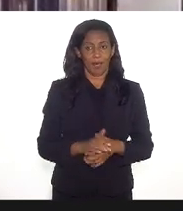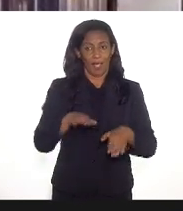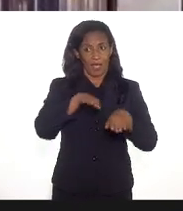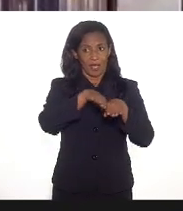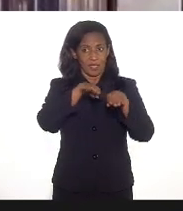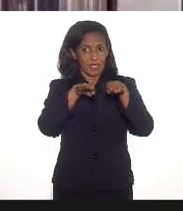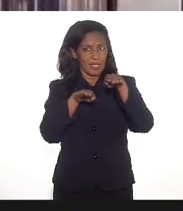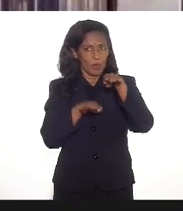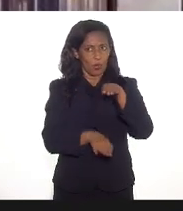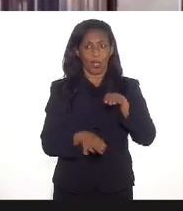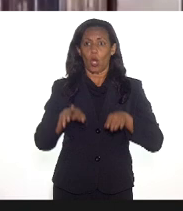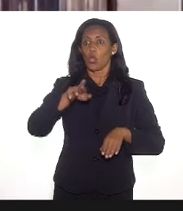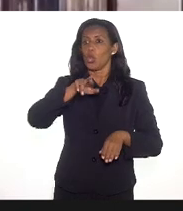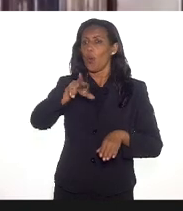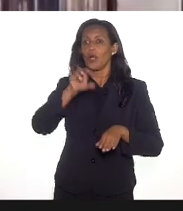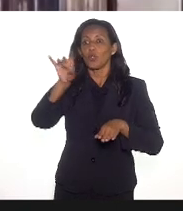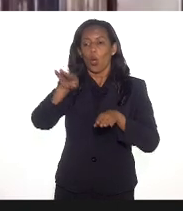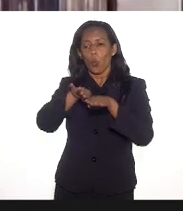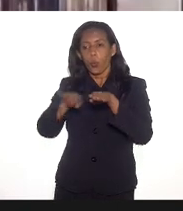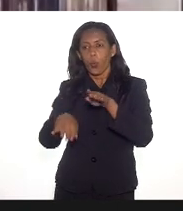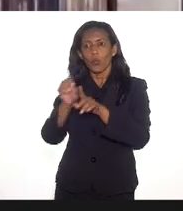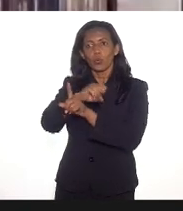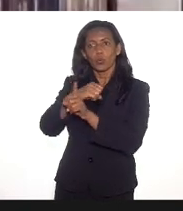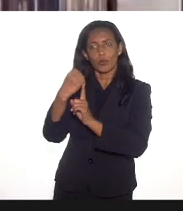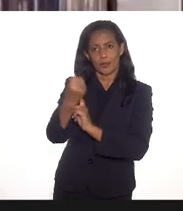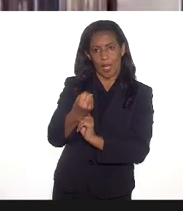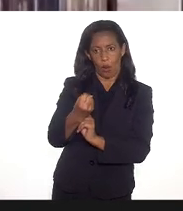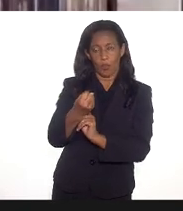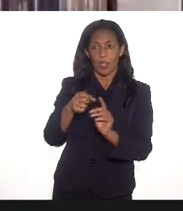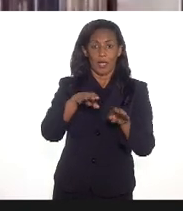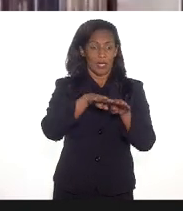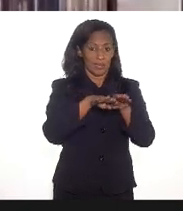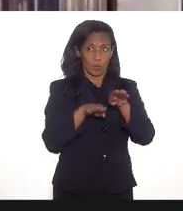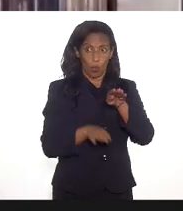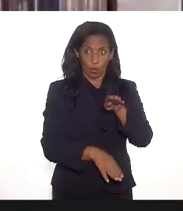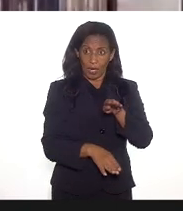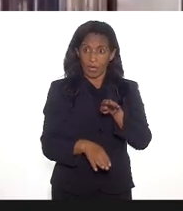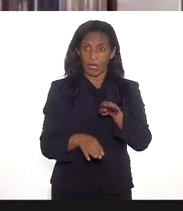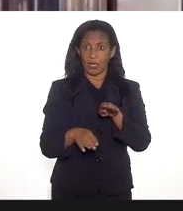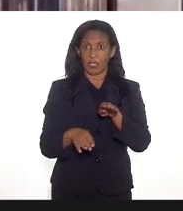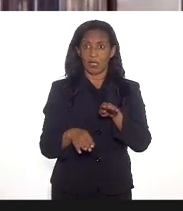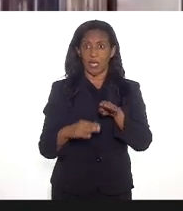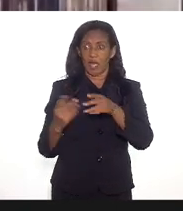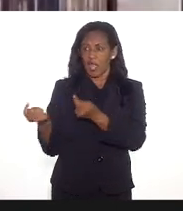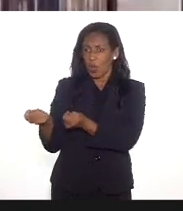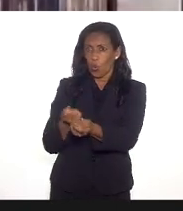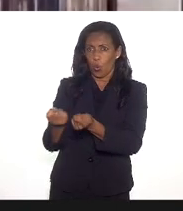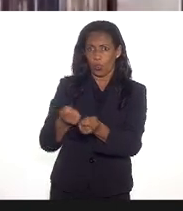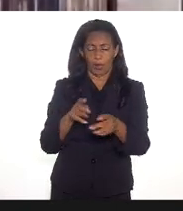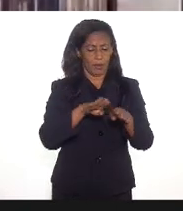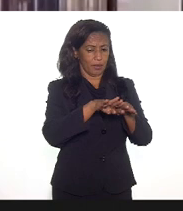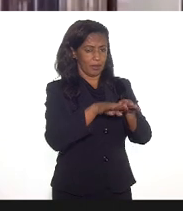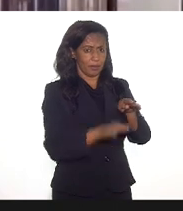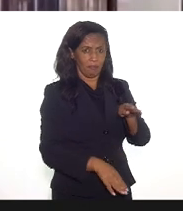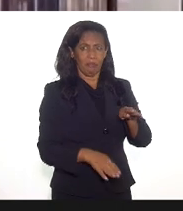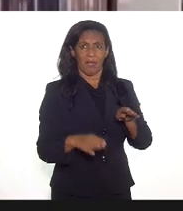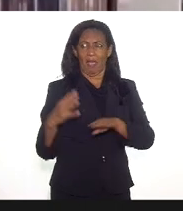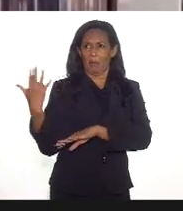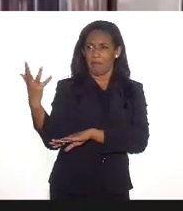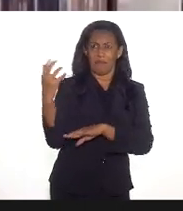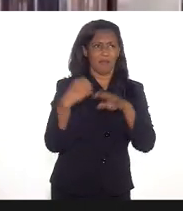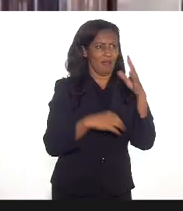desigualdades não é só desigualdades sociais. É desigualdades sociais, desigualdades econômicas, desigualdades